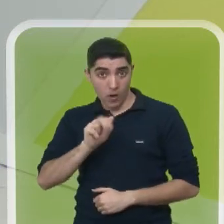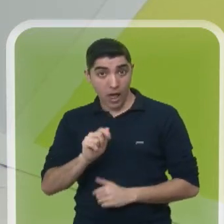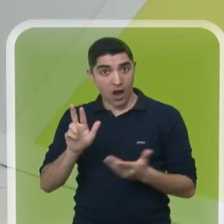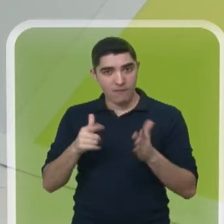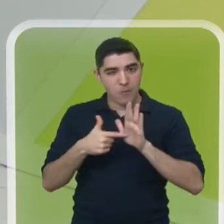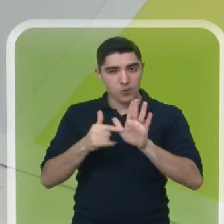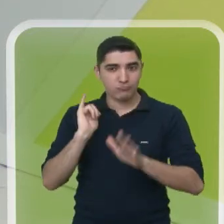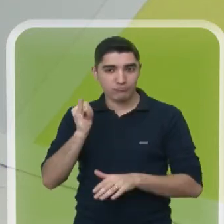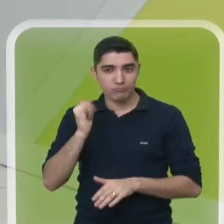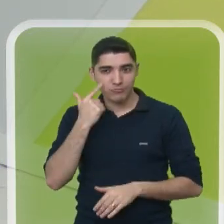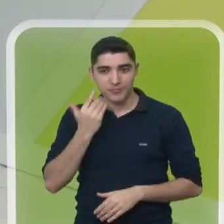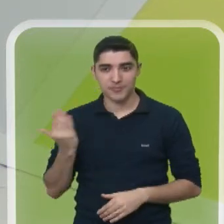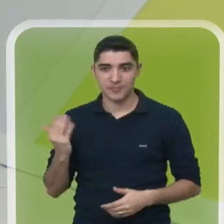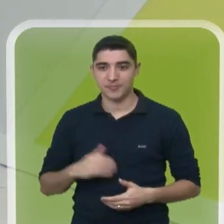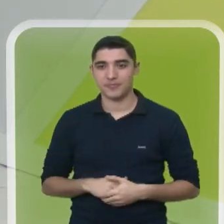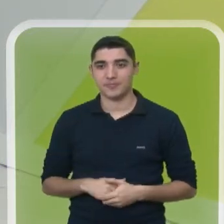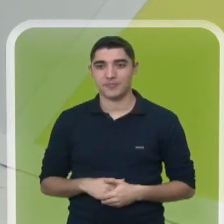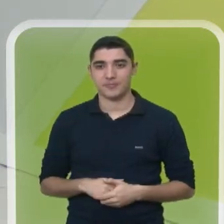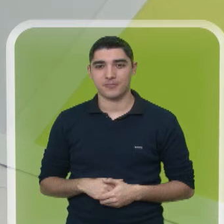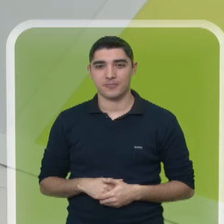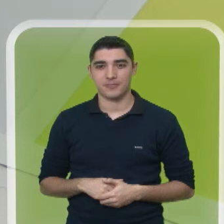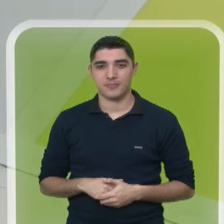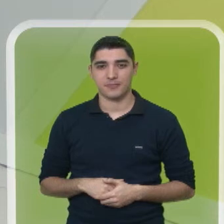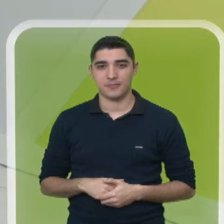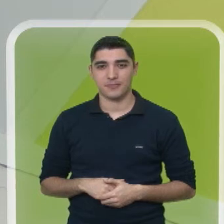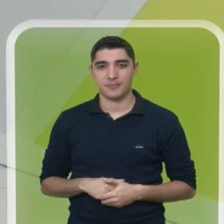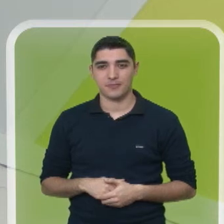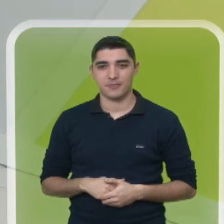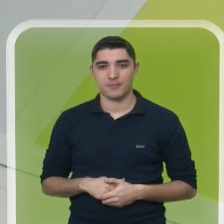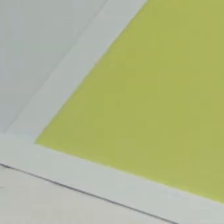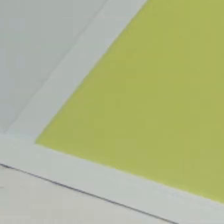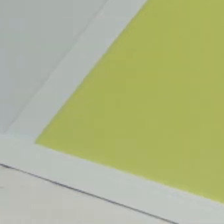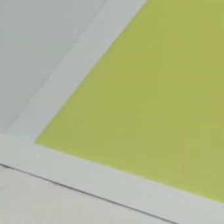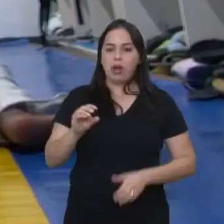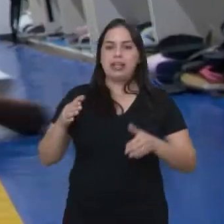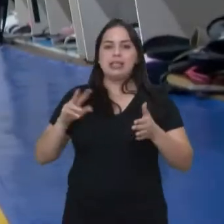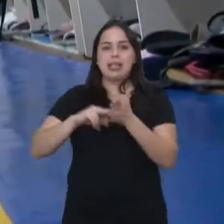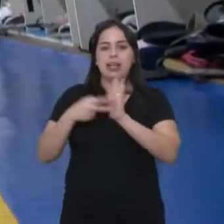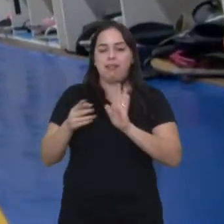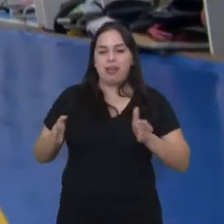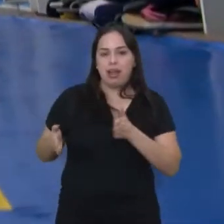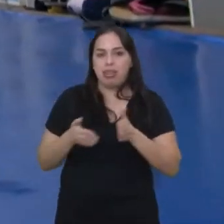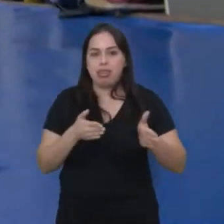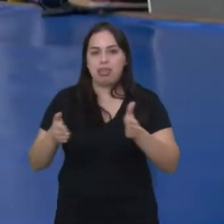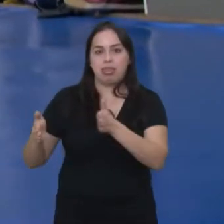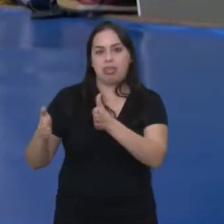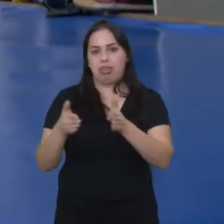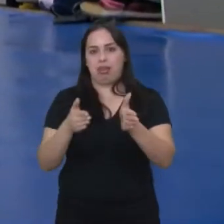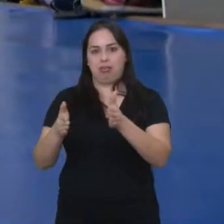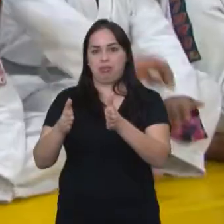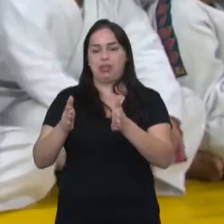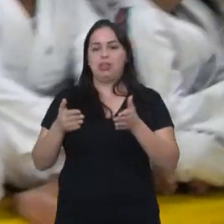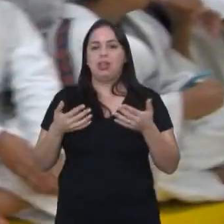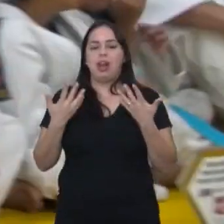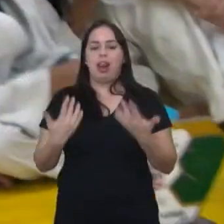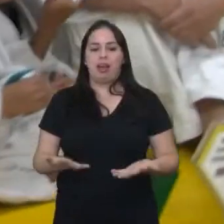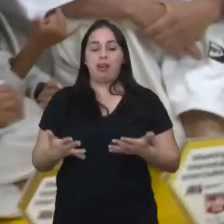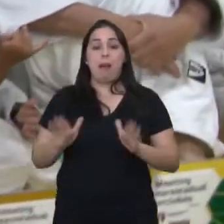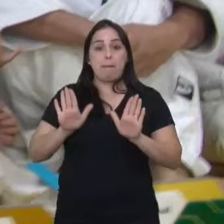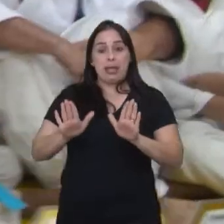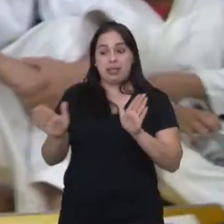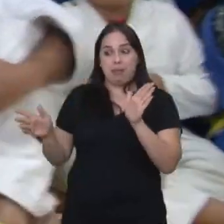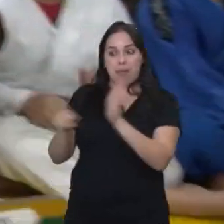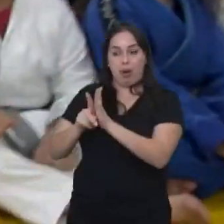Esporte. Solta, Matheus! Em português, a palavra judô significa caminho suave. Mas para